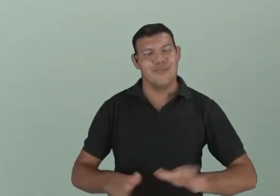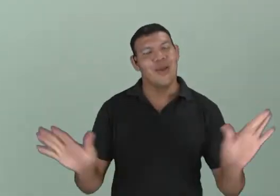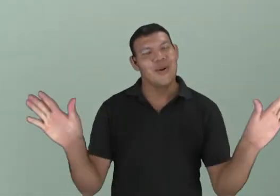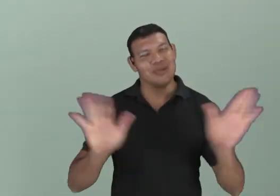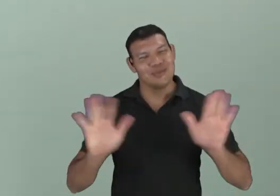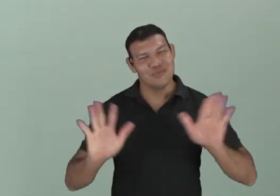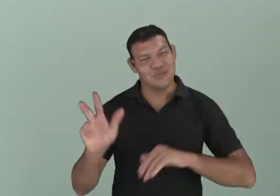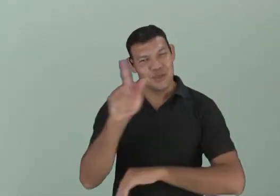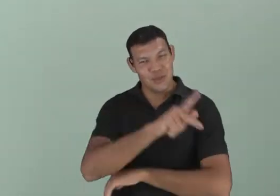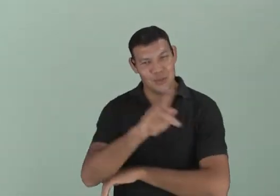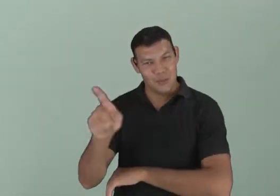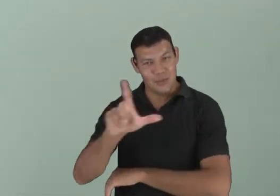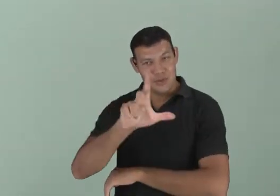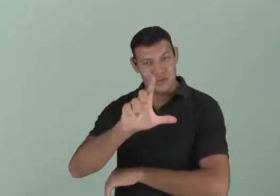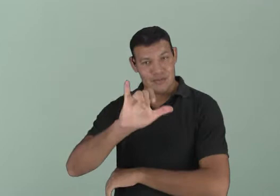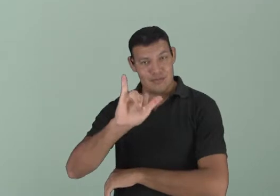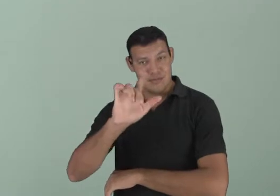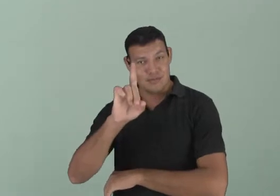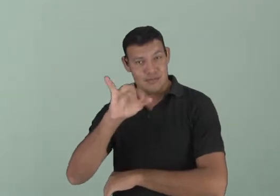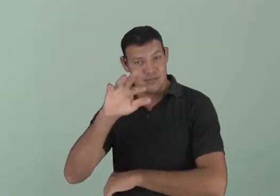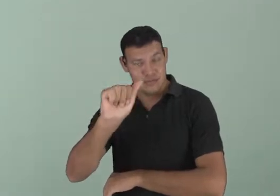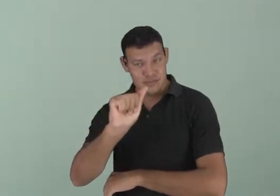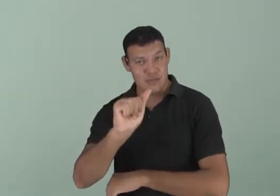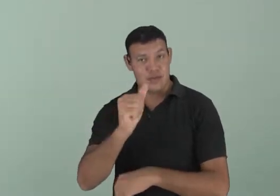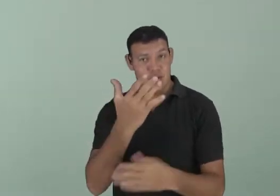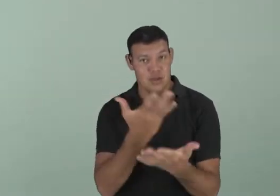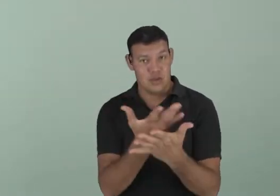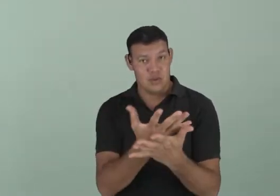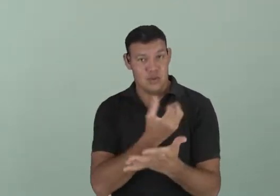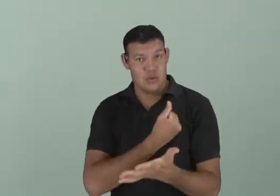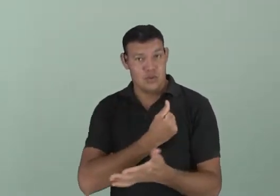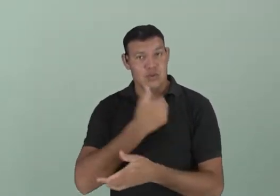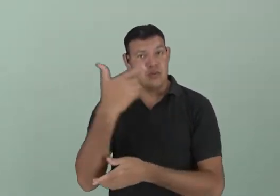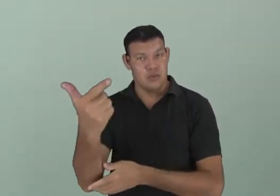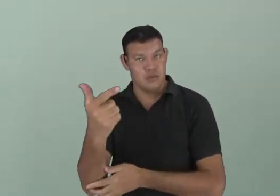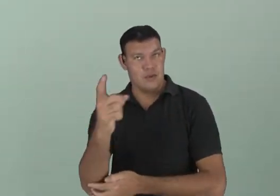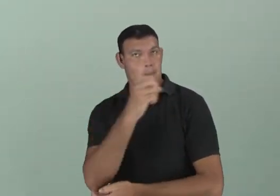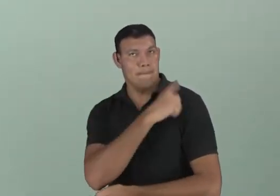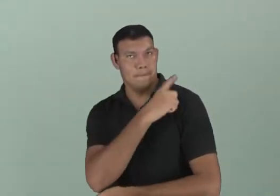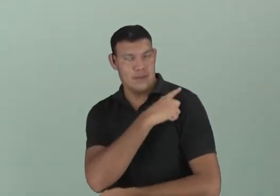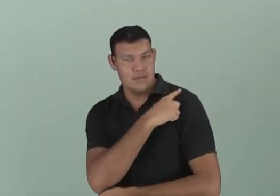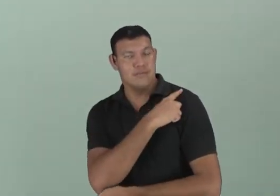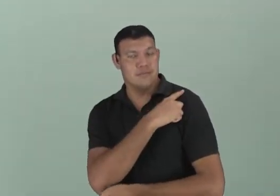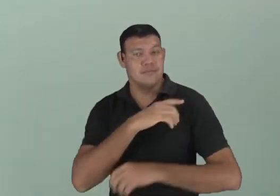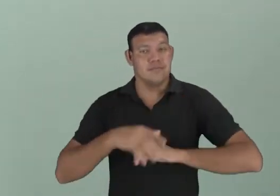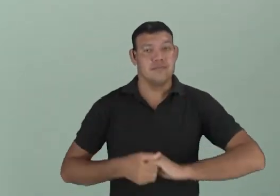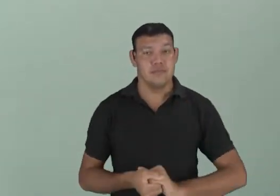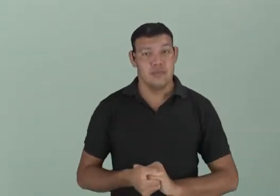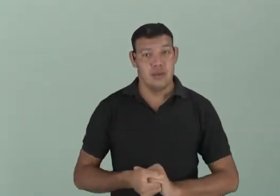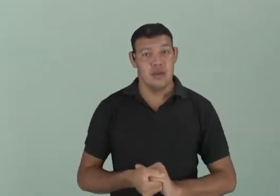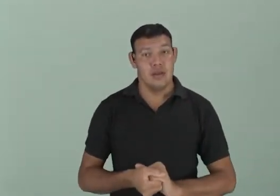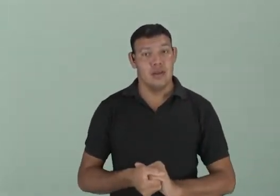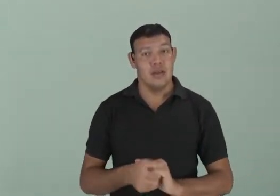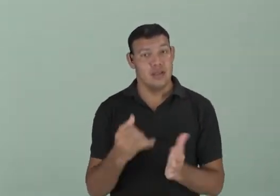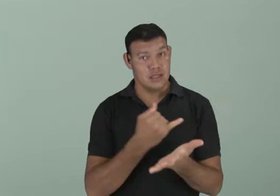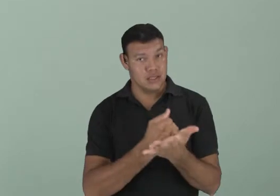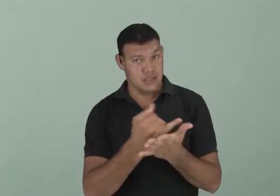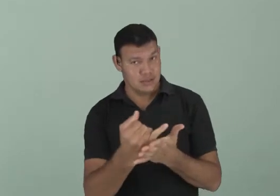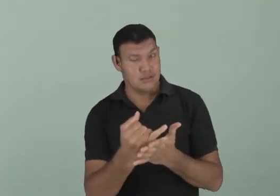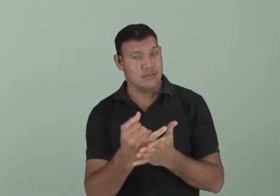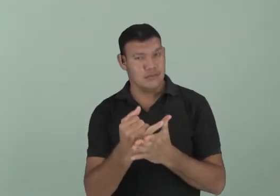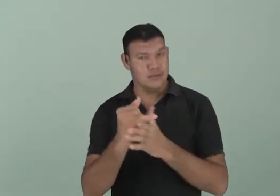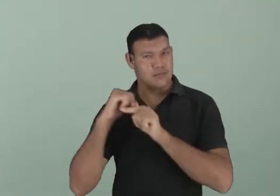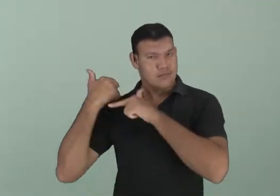Oi, eu sou a professora Lídia e hoje na aula de número 2 da primeira série do ensino médio, nós vamos começar a introduzir algumas